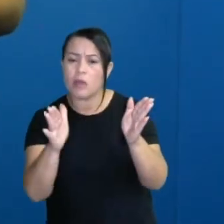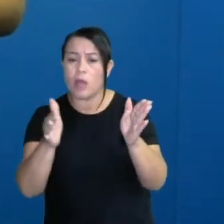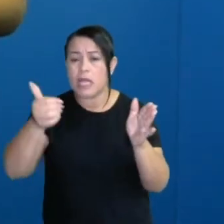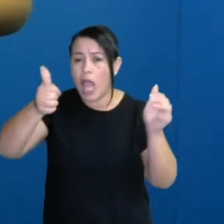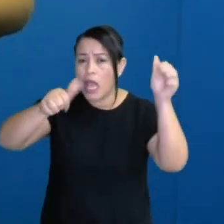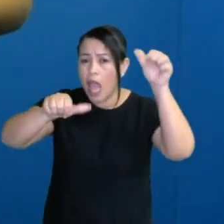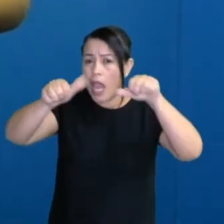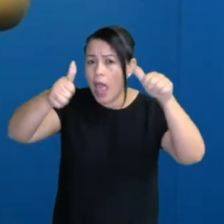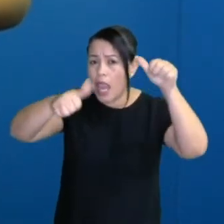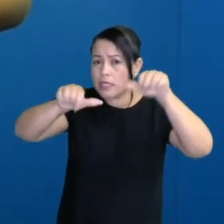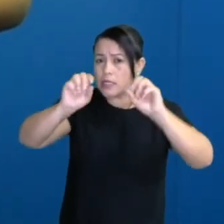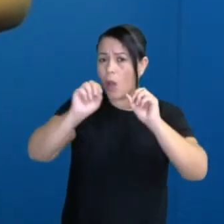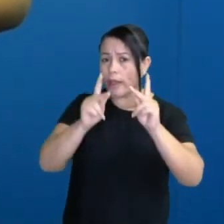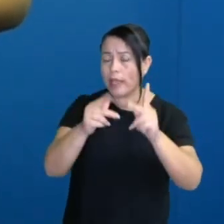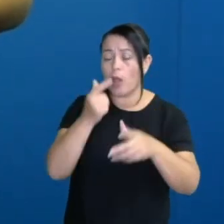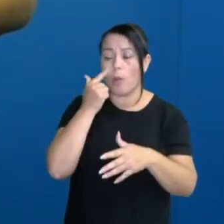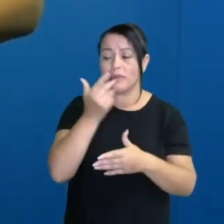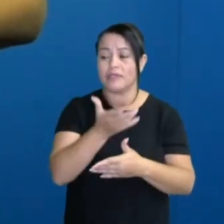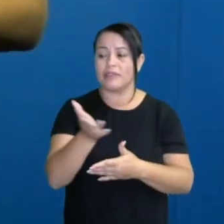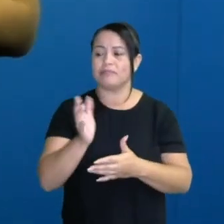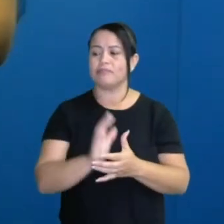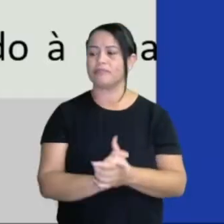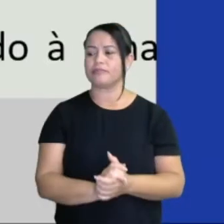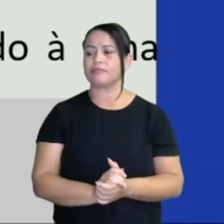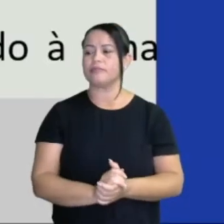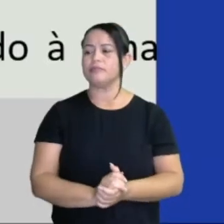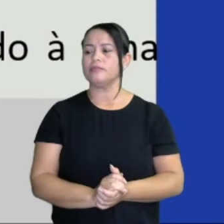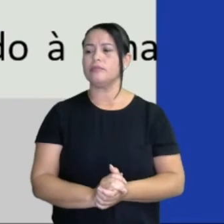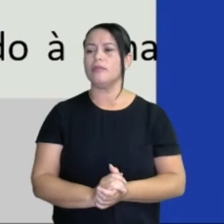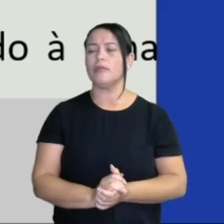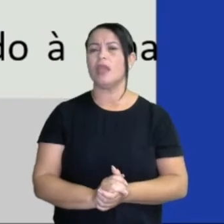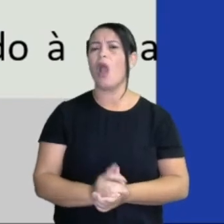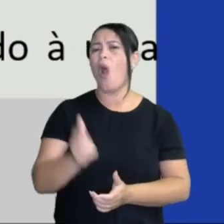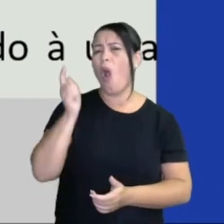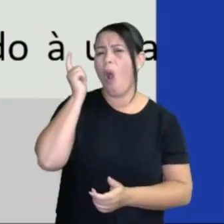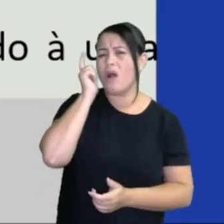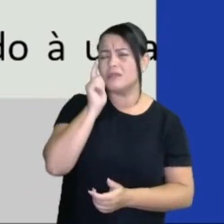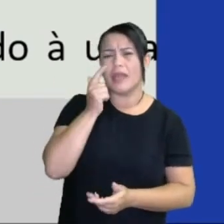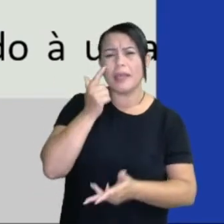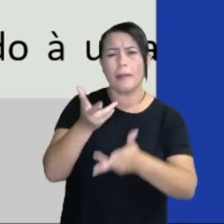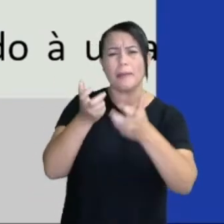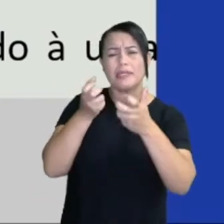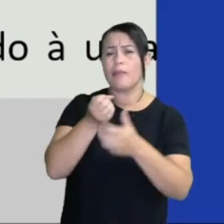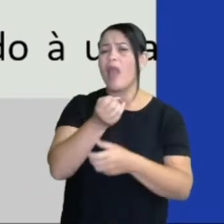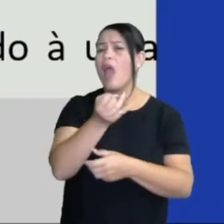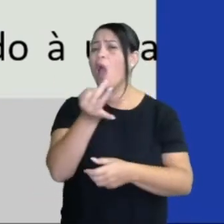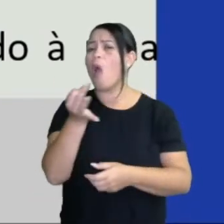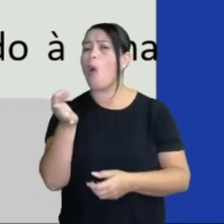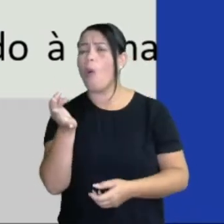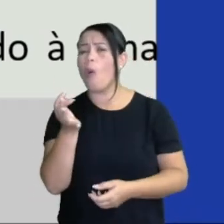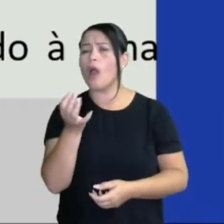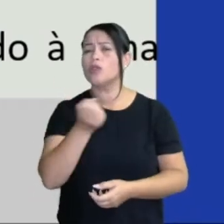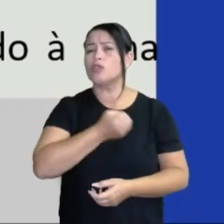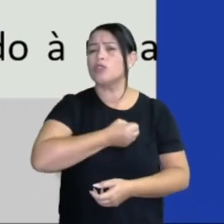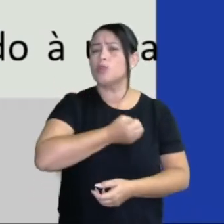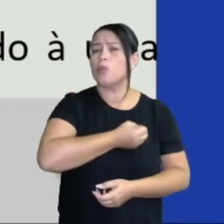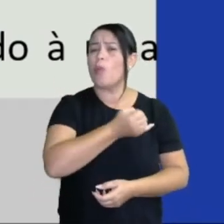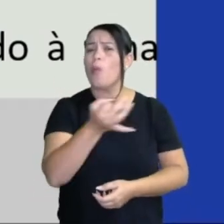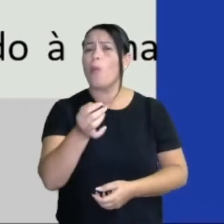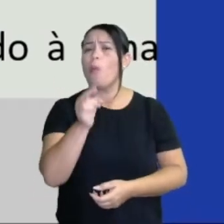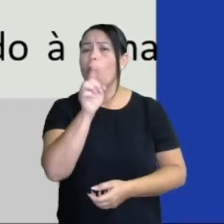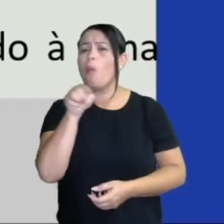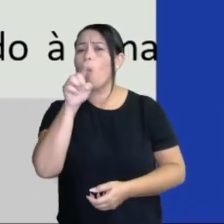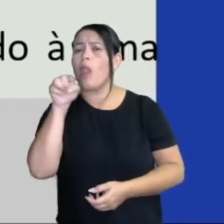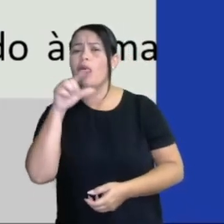analisar, ok? Aí diz o seguinte, ó. Consegue perceber quantas bolinhas apareceram nas